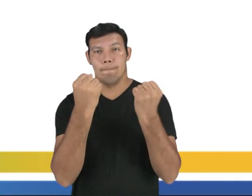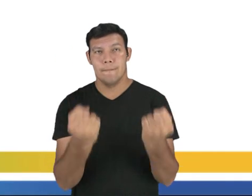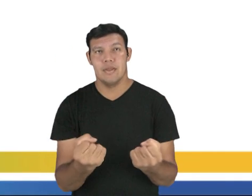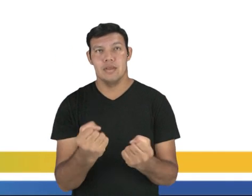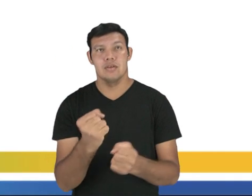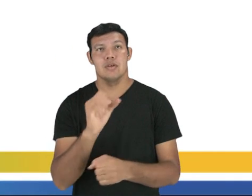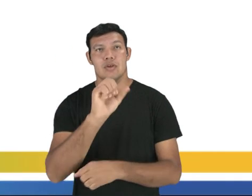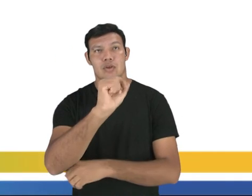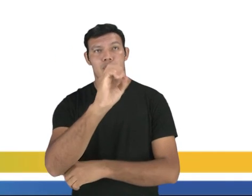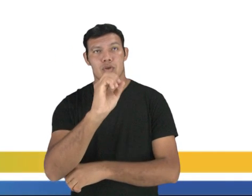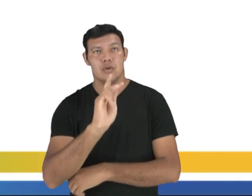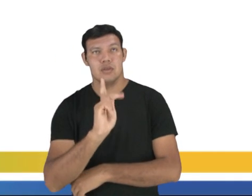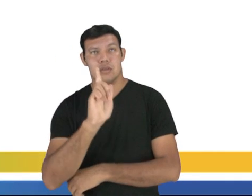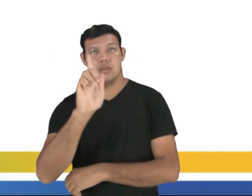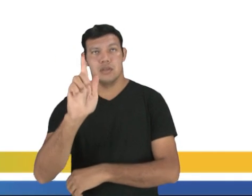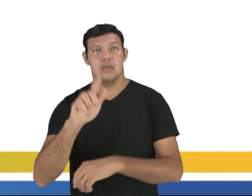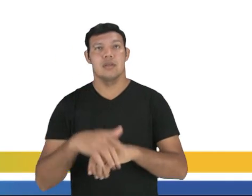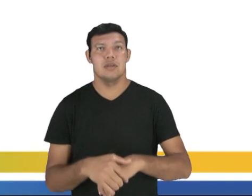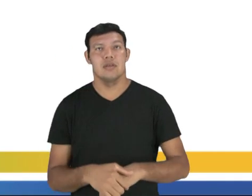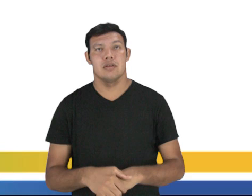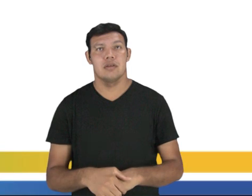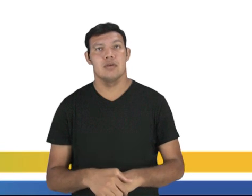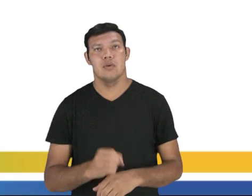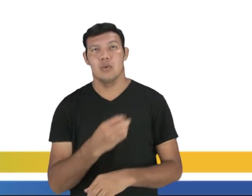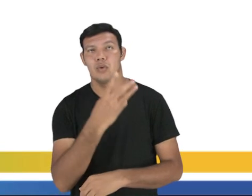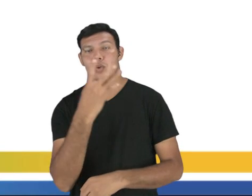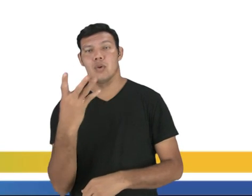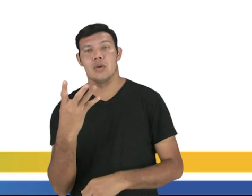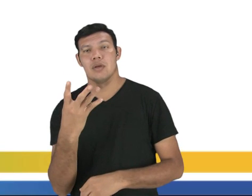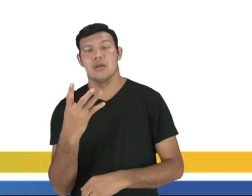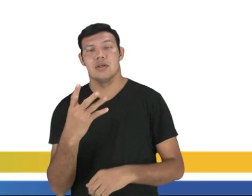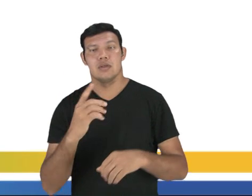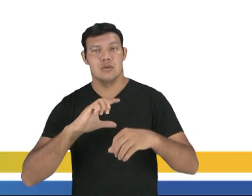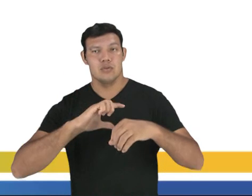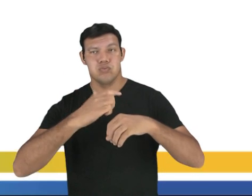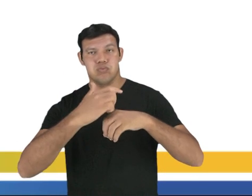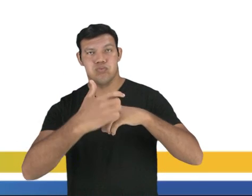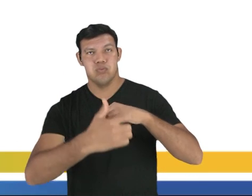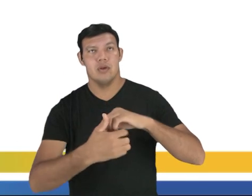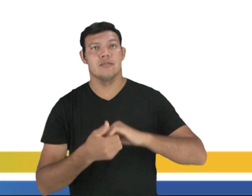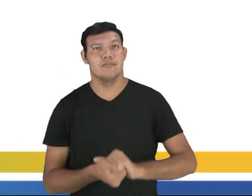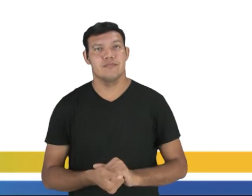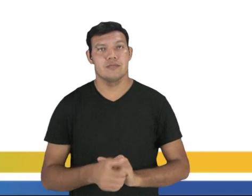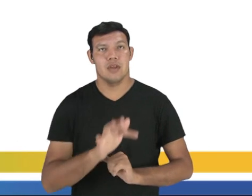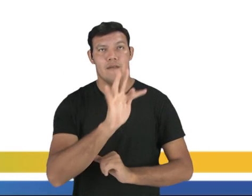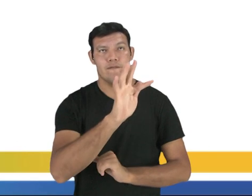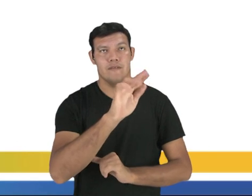80 quilos tem Mercúrio, coloca lá a gravidade de Mercúrio, que dá